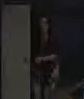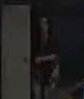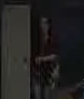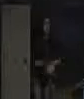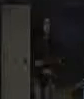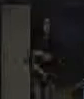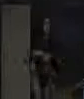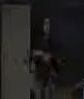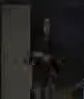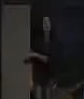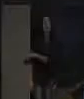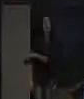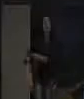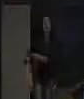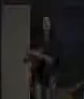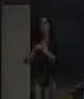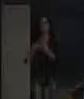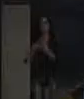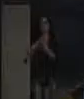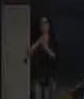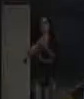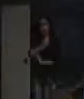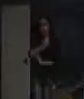Projeto de Lei número 085.